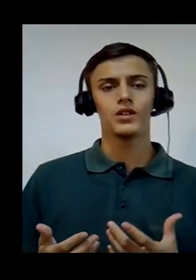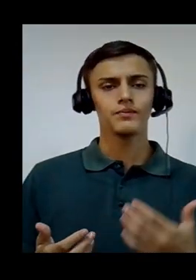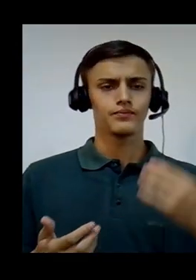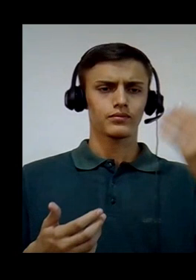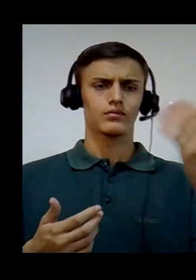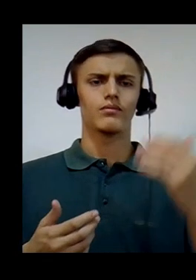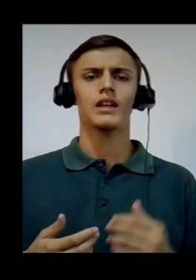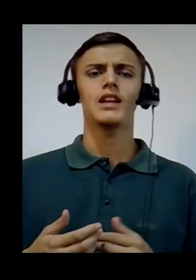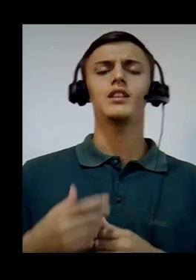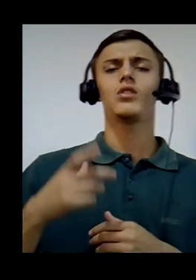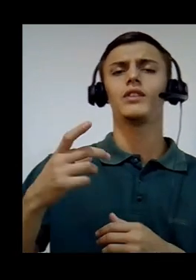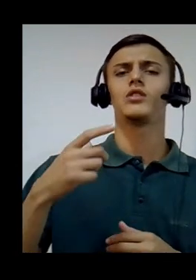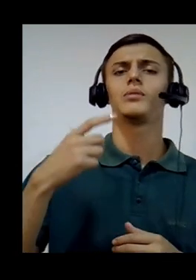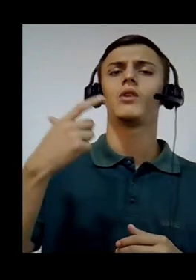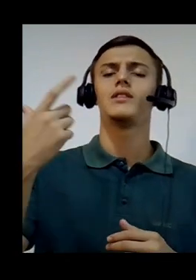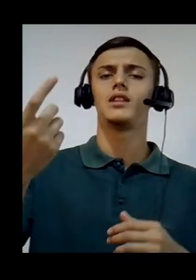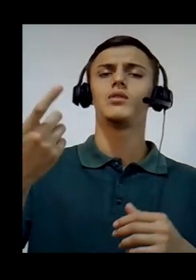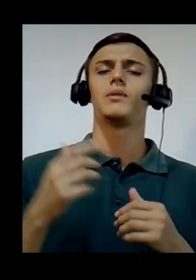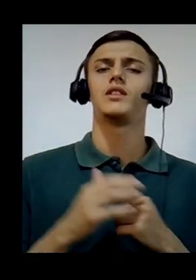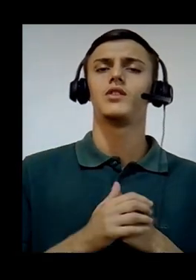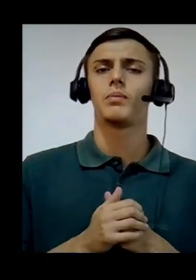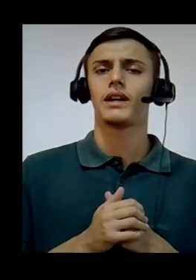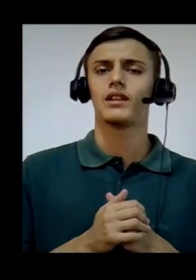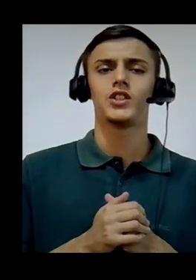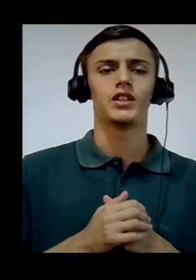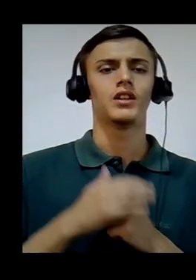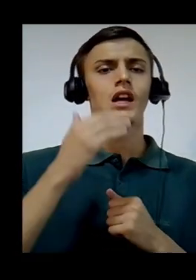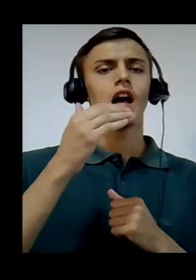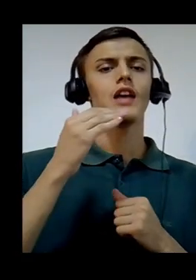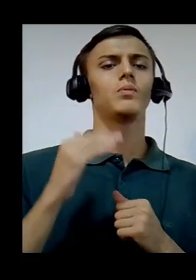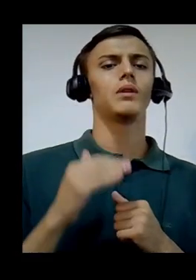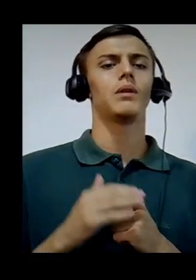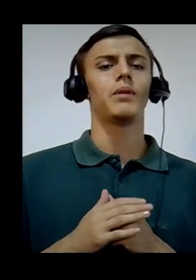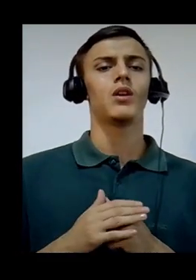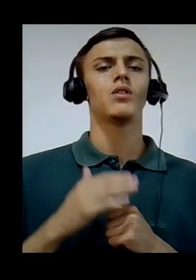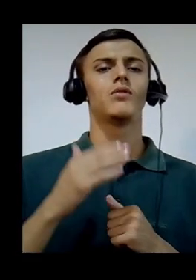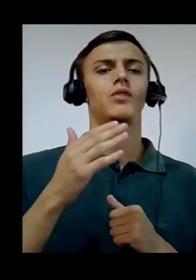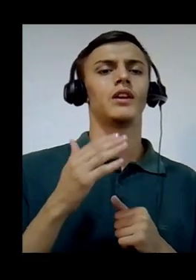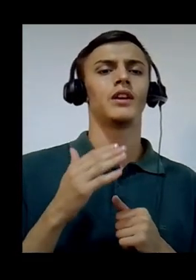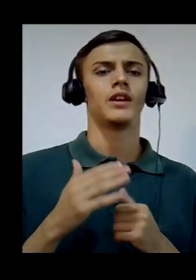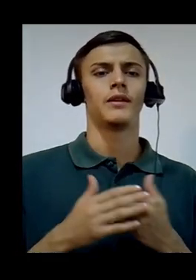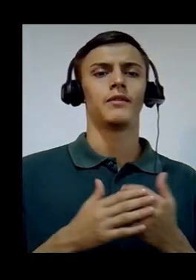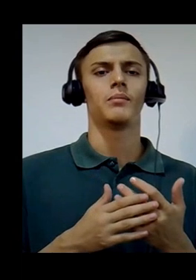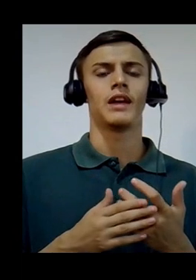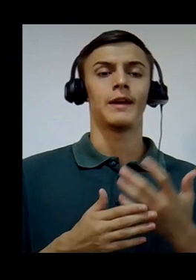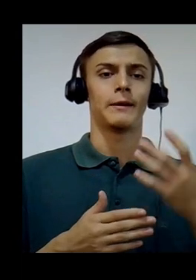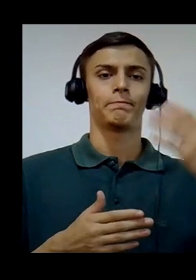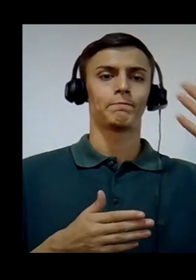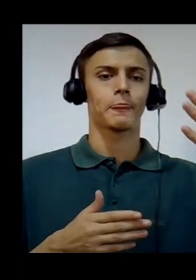cor específica, e essa cor vai denominar um resíduo específico para aquela lixeira. Azul para papel,